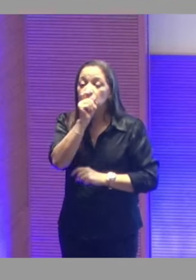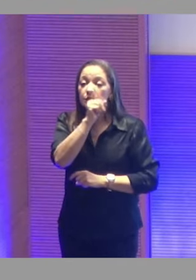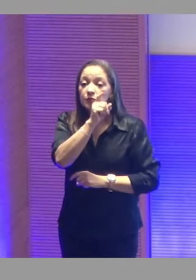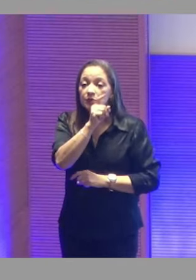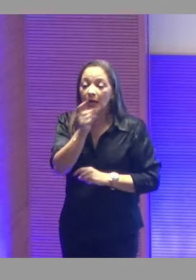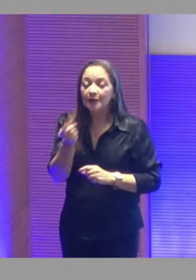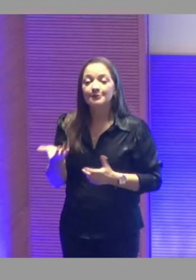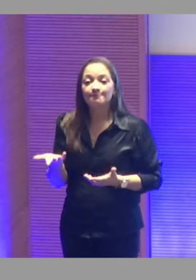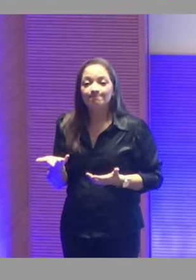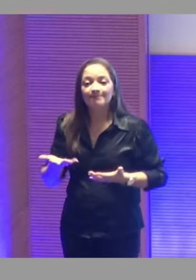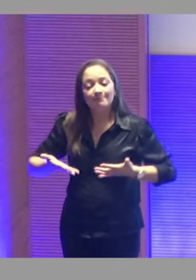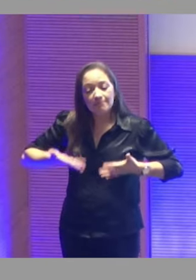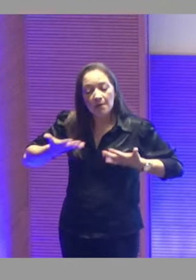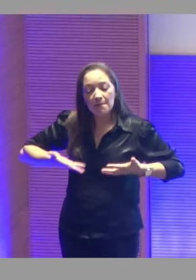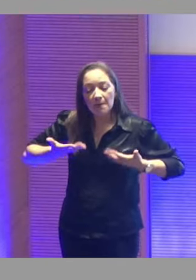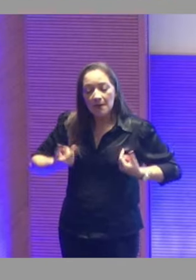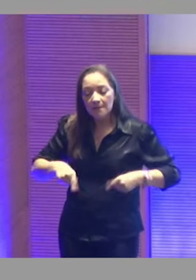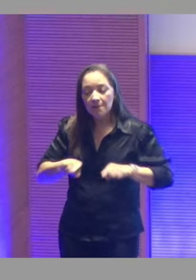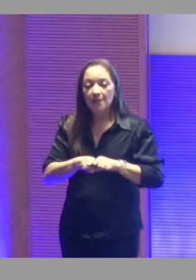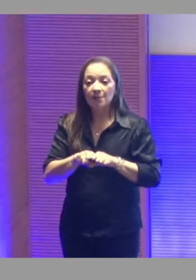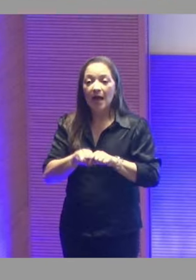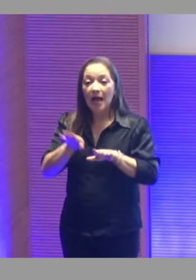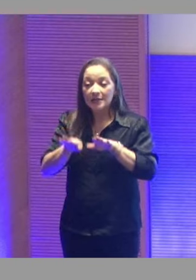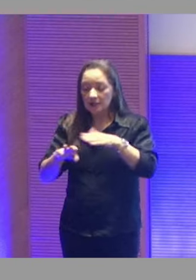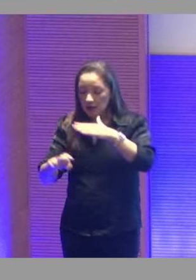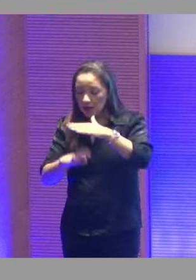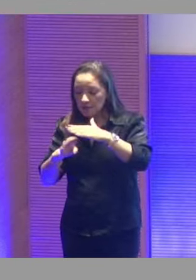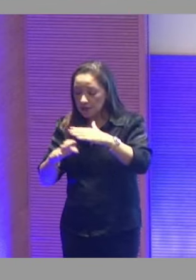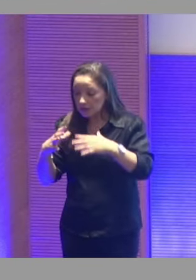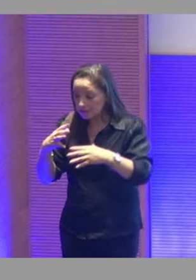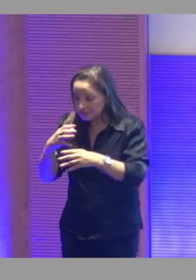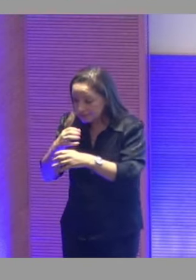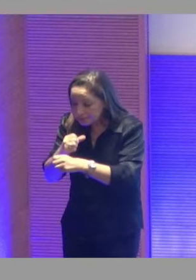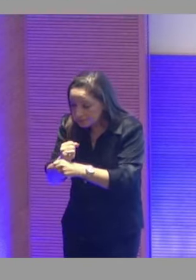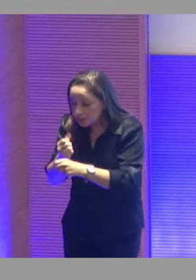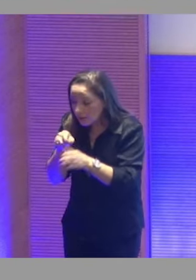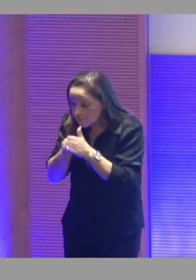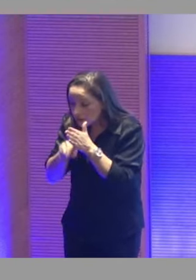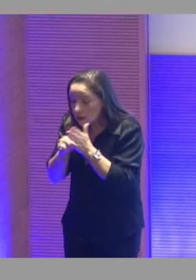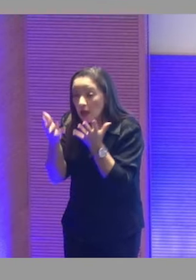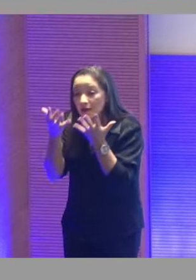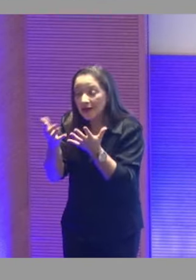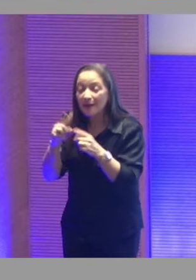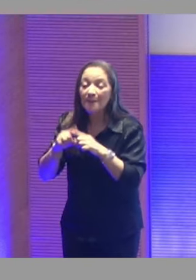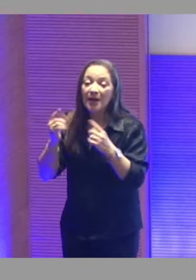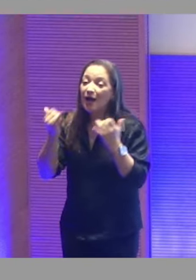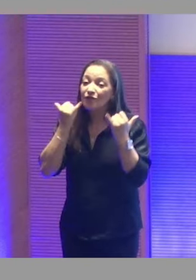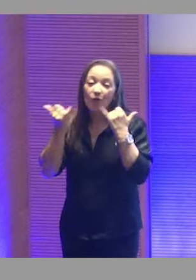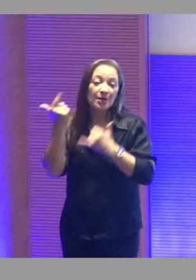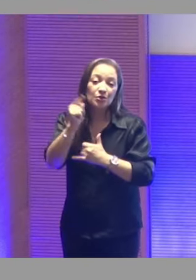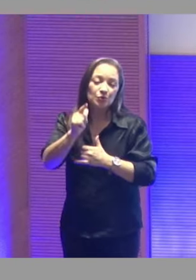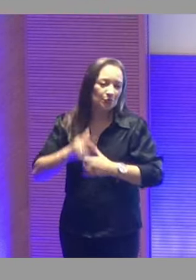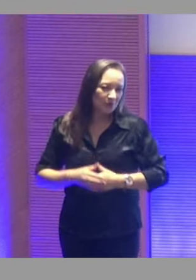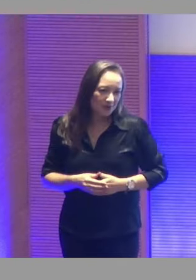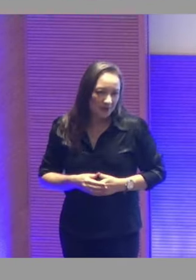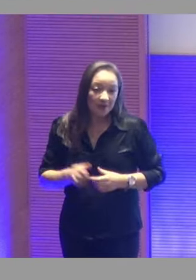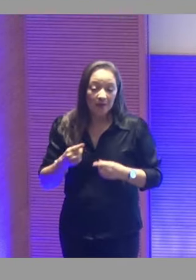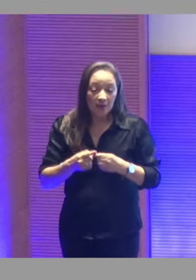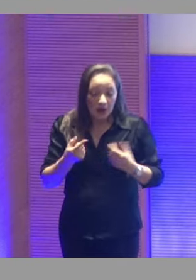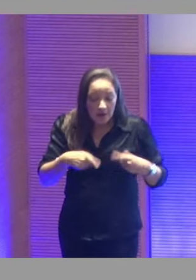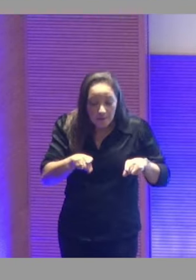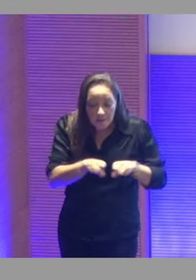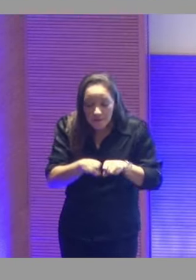parceiros né então às vezes a organização quer fazer a contabilização desse inventário mas não consegue as informações que ela precisa com os parceiros da cadeia de